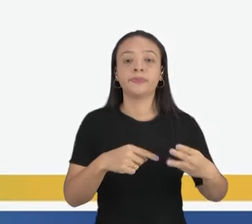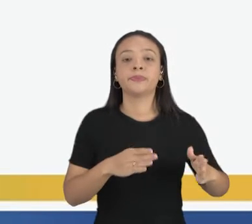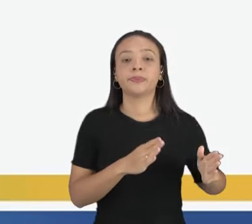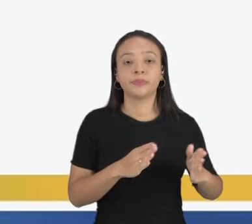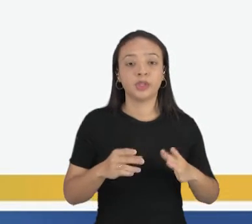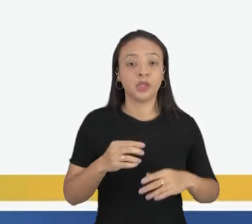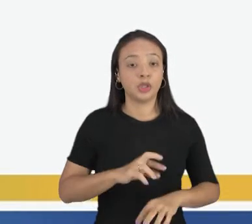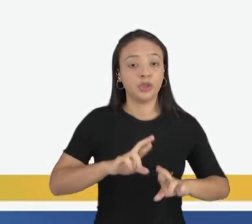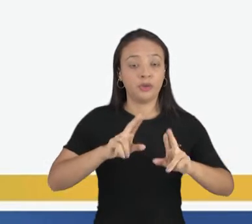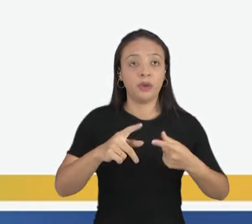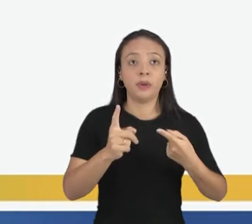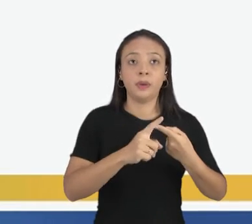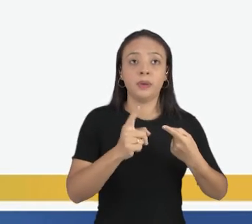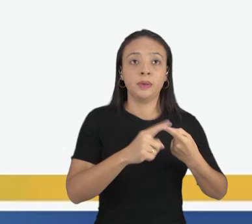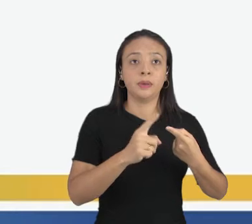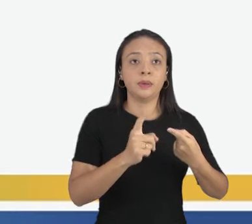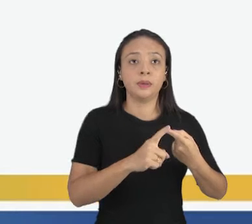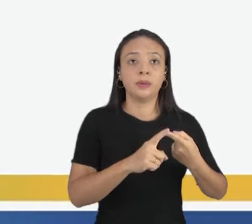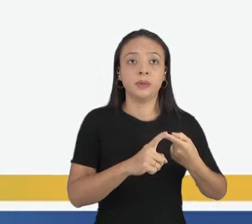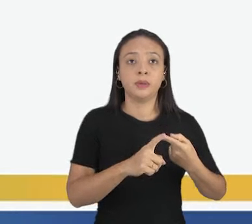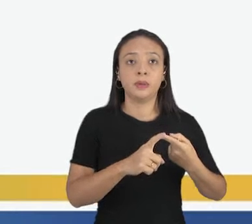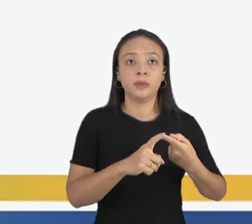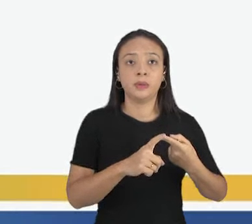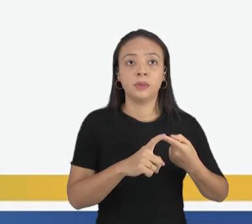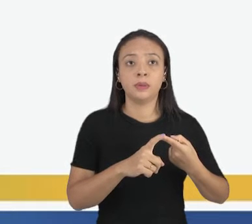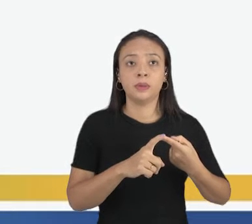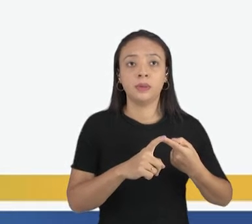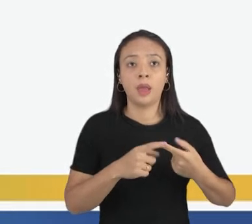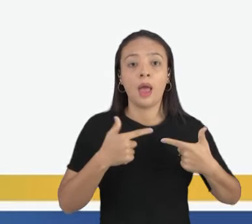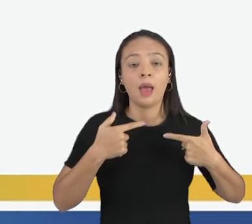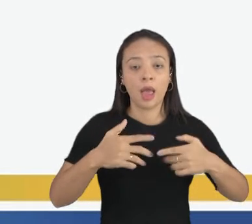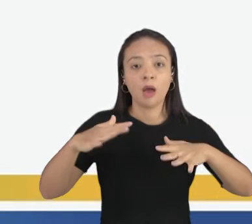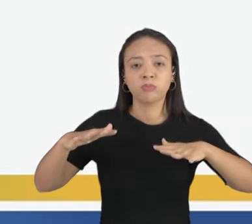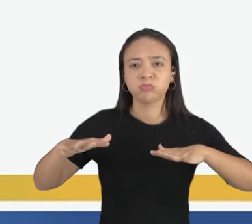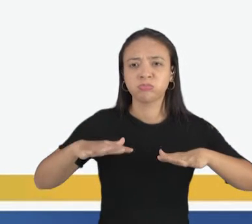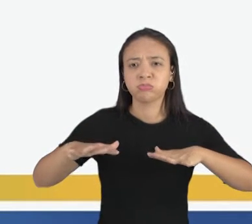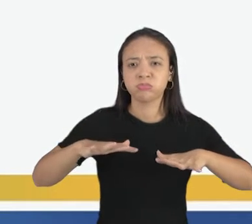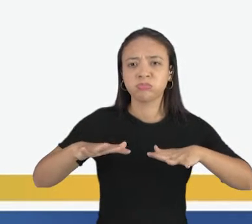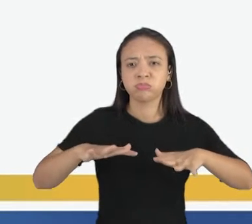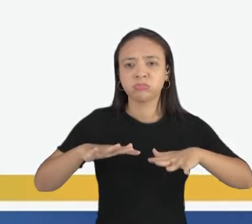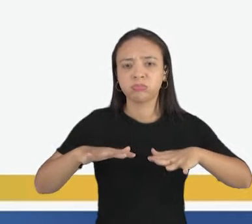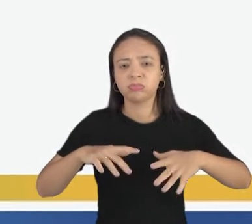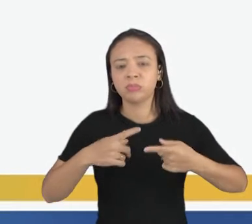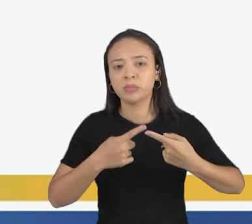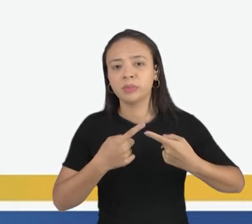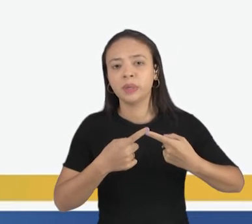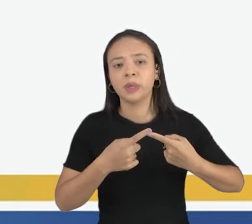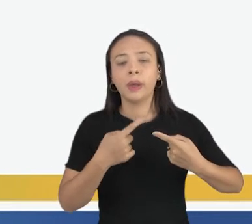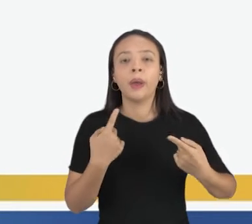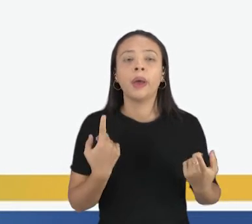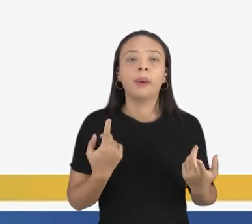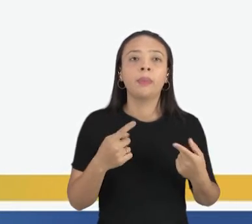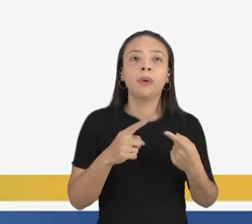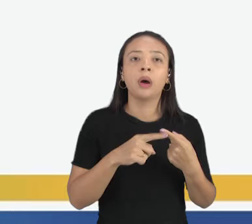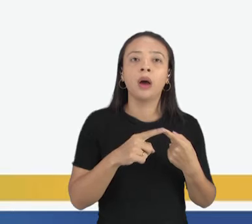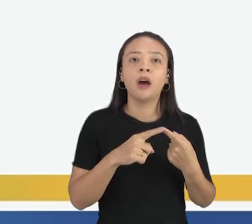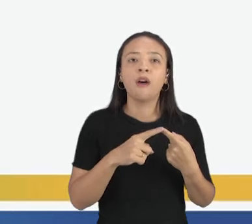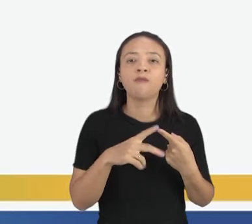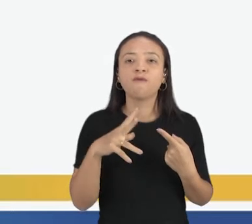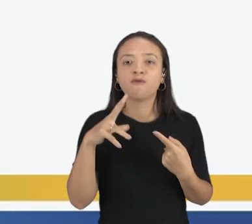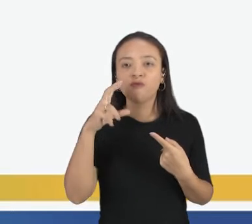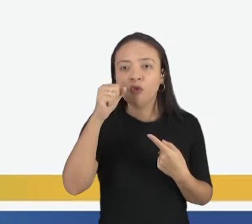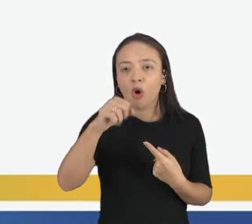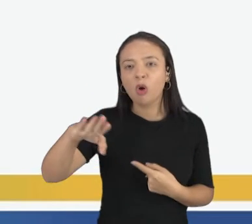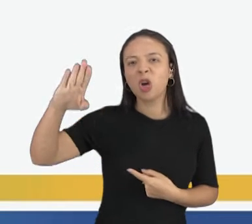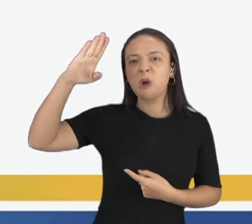A primeira fase é chamada de Guerra do Movimento, né, onde ela fica marcada por um intenso movimento aí